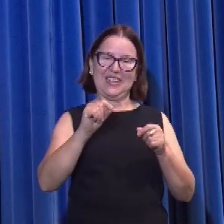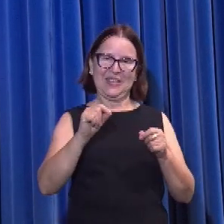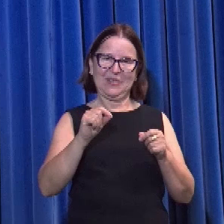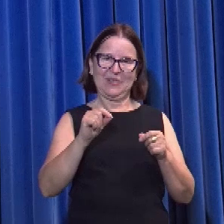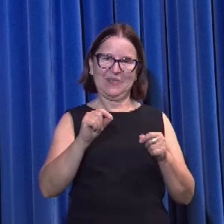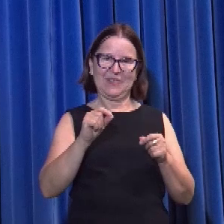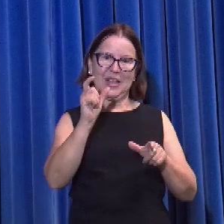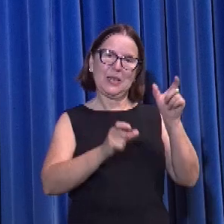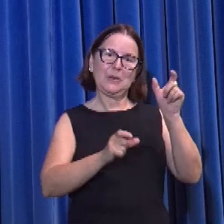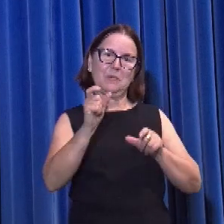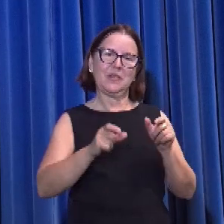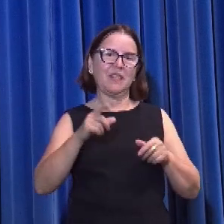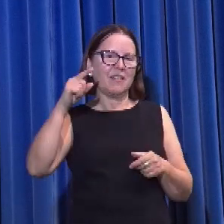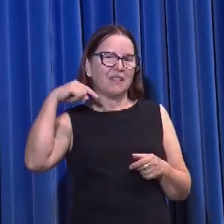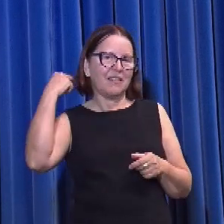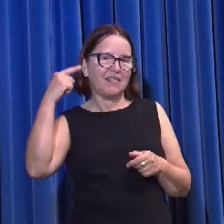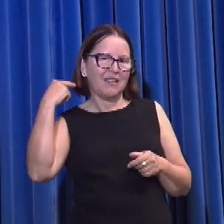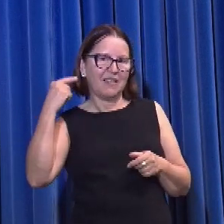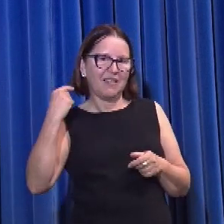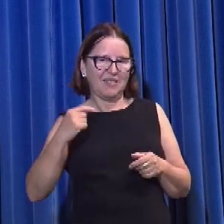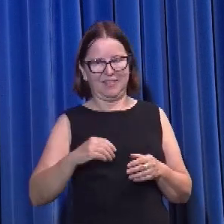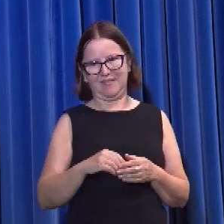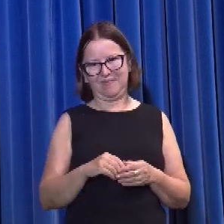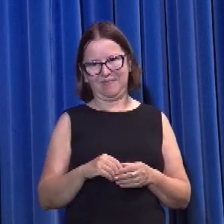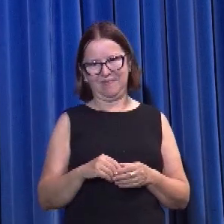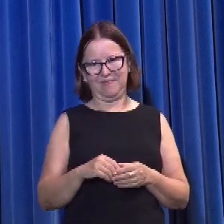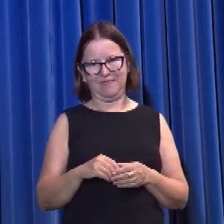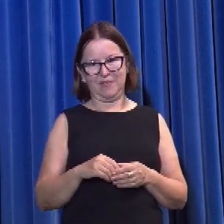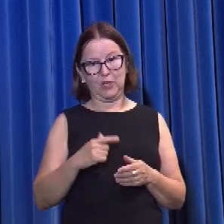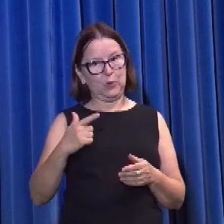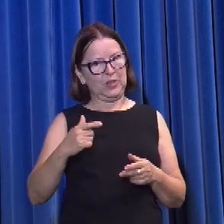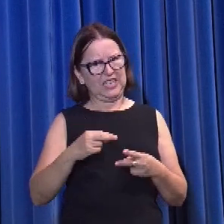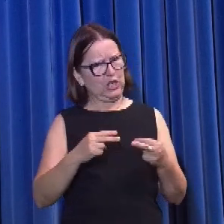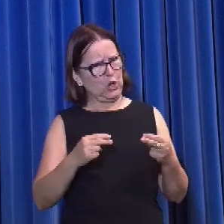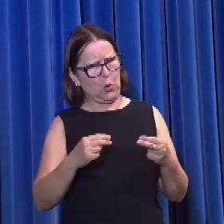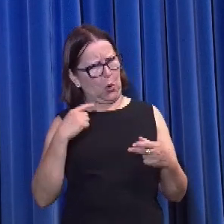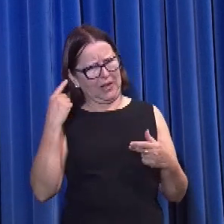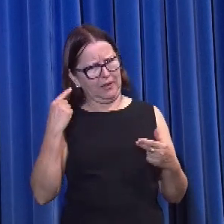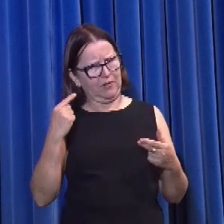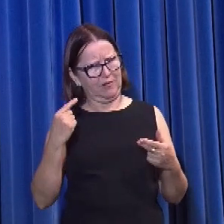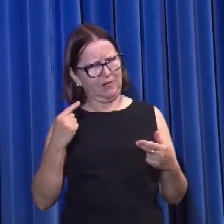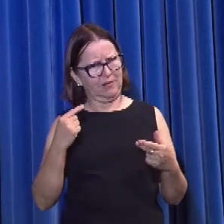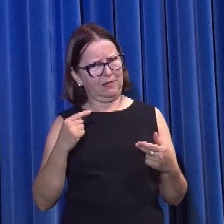loucos. Não tem coisa louca, não. Você nunca viu uma coisa louca.